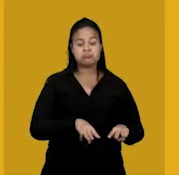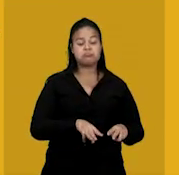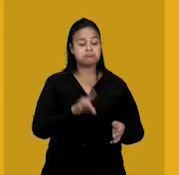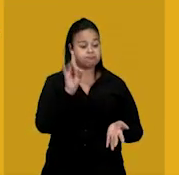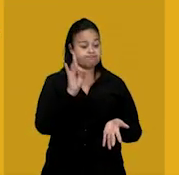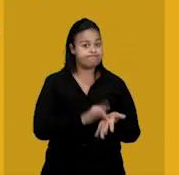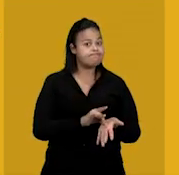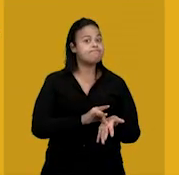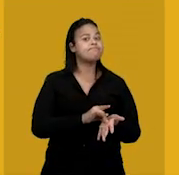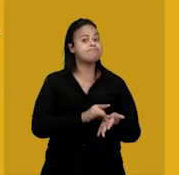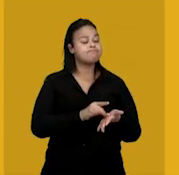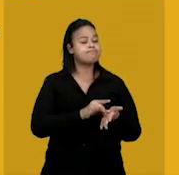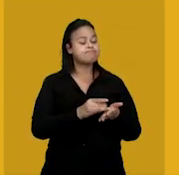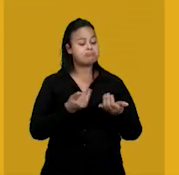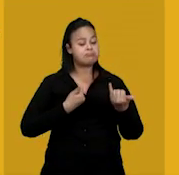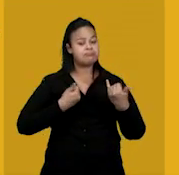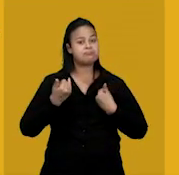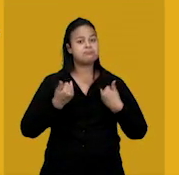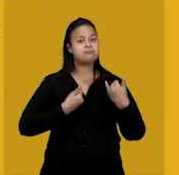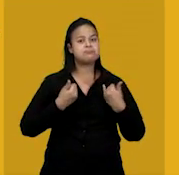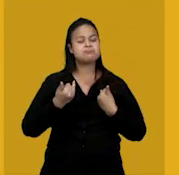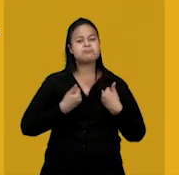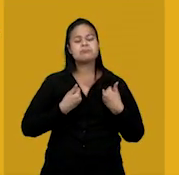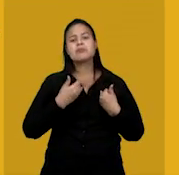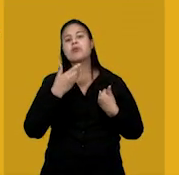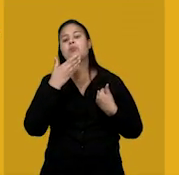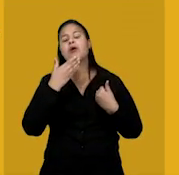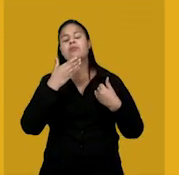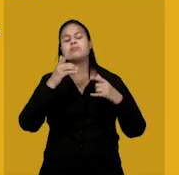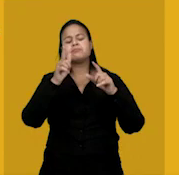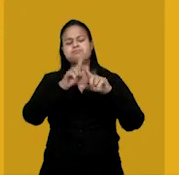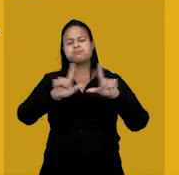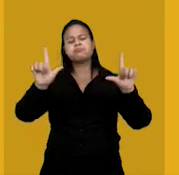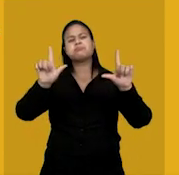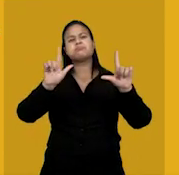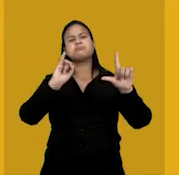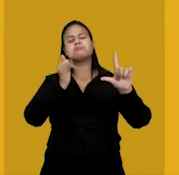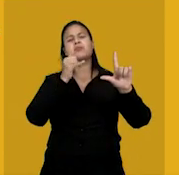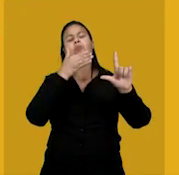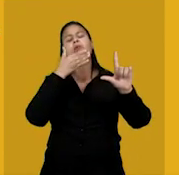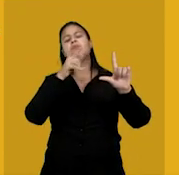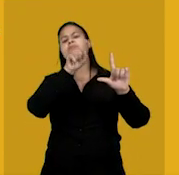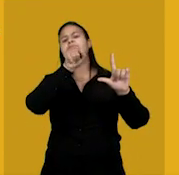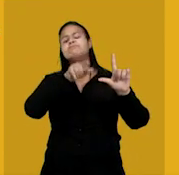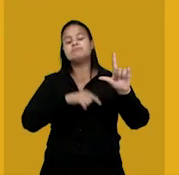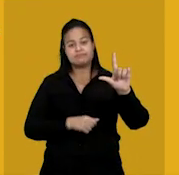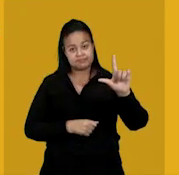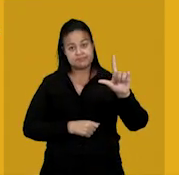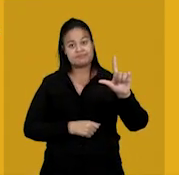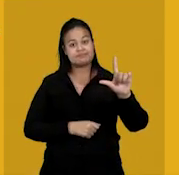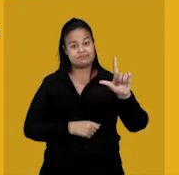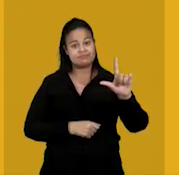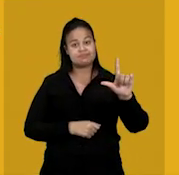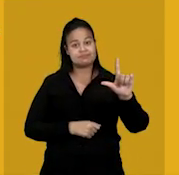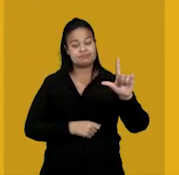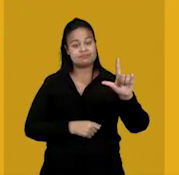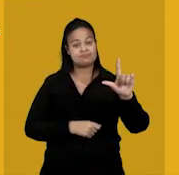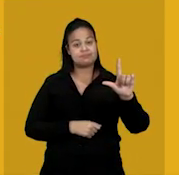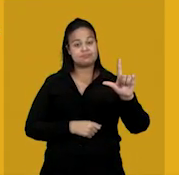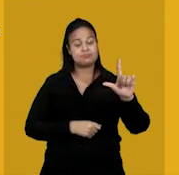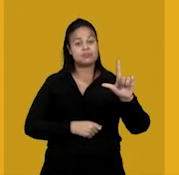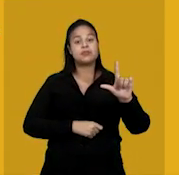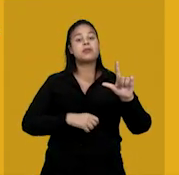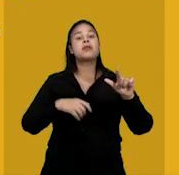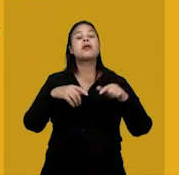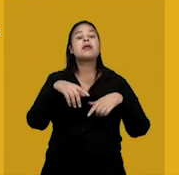informações que estão no cartaz. Aí já é uma pontinha da publicidade, para tornar público aquela obra.